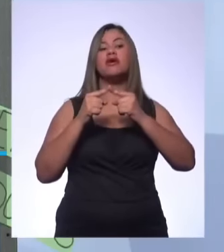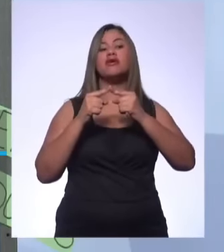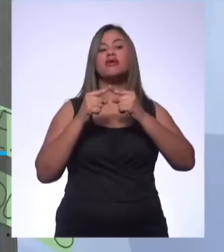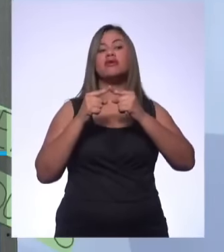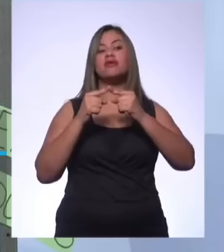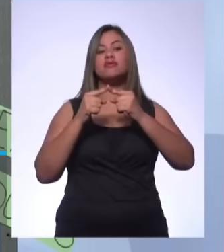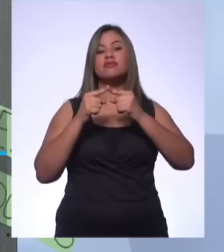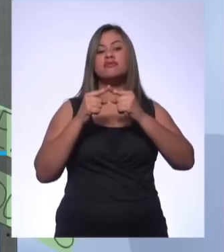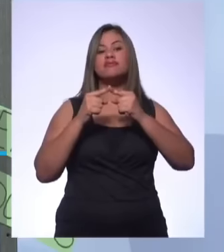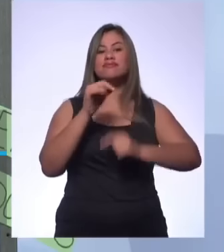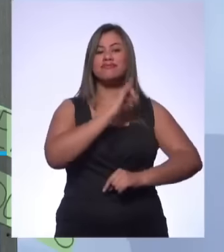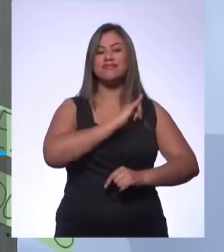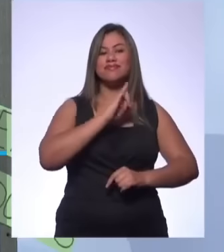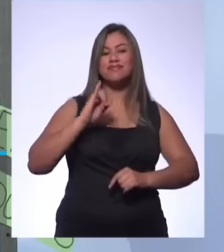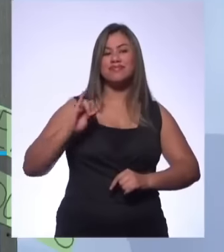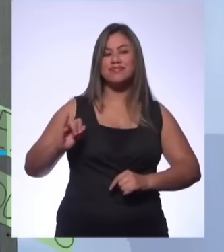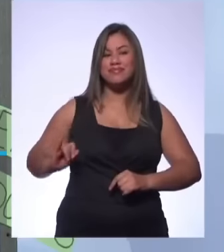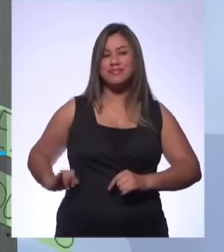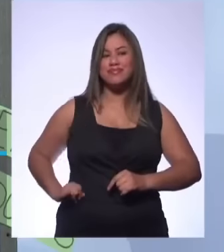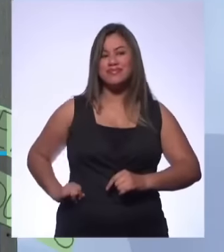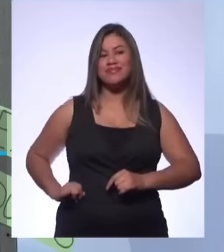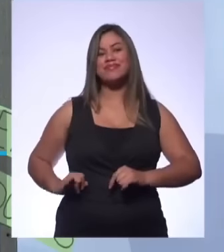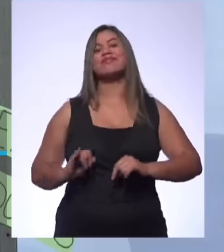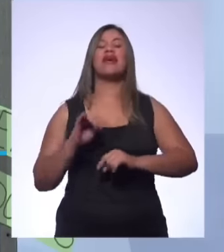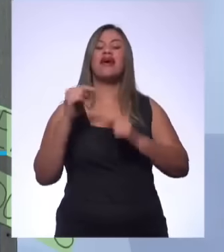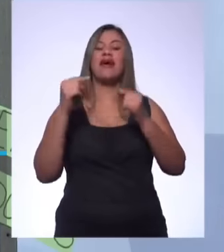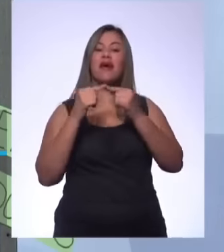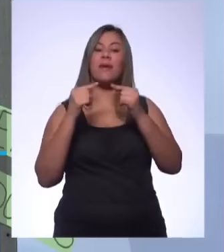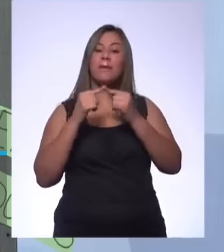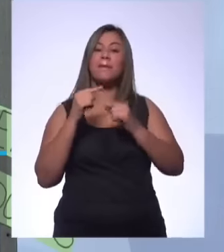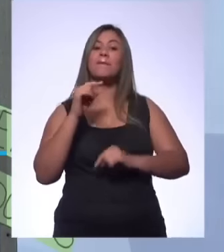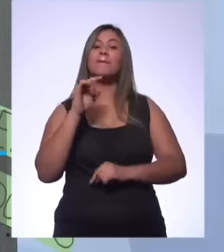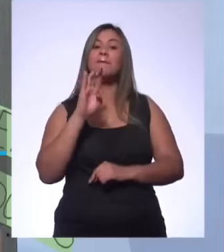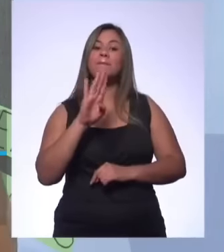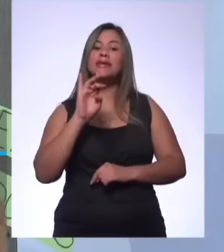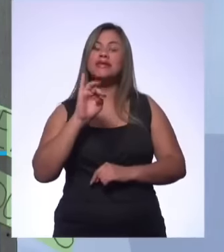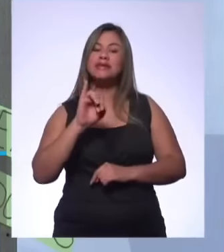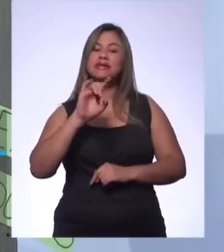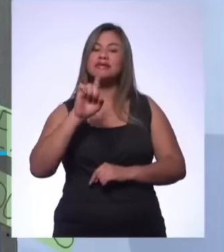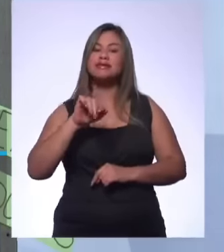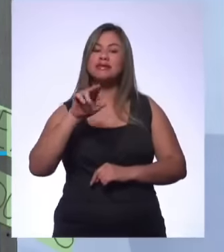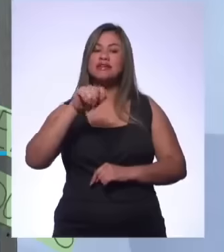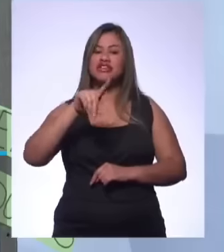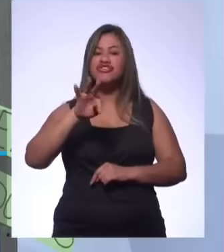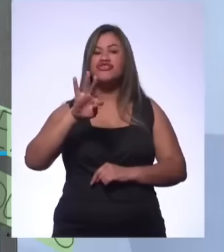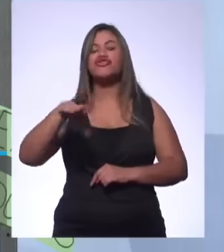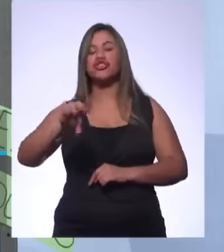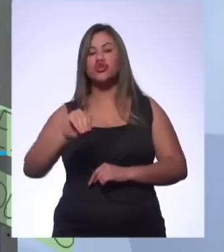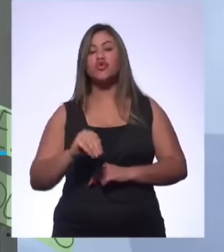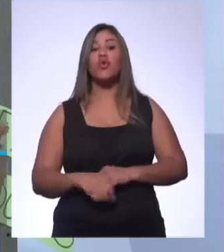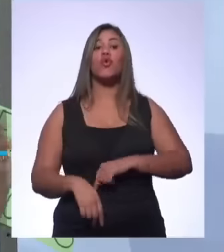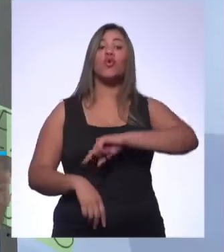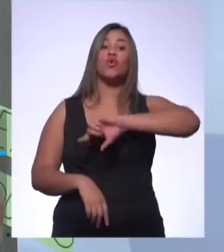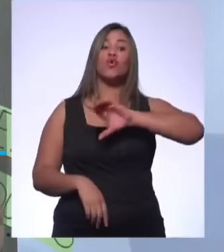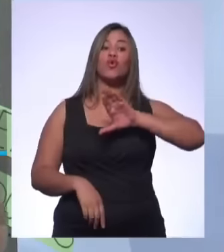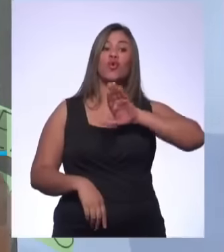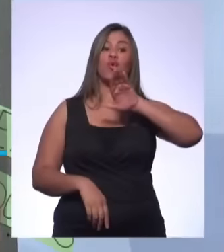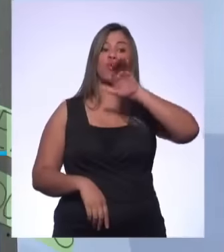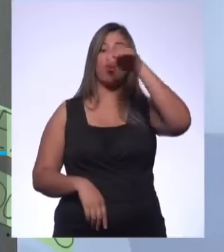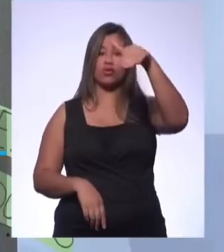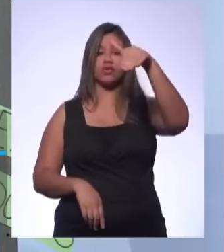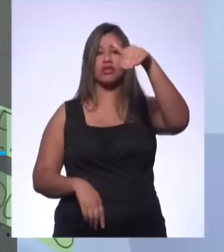o Império do Oriente, que depois virou o Império Bizantino, certo? E do lado